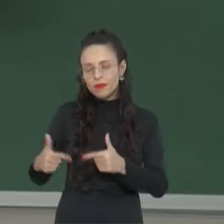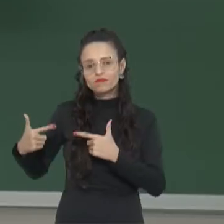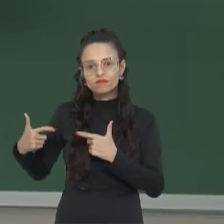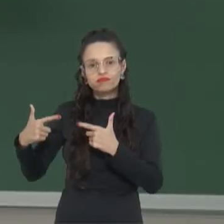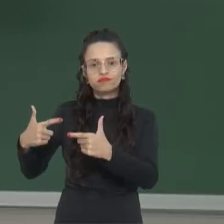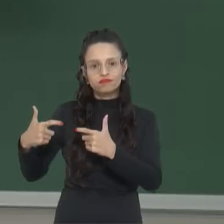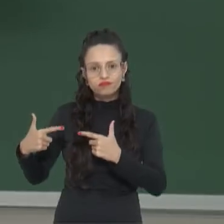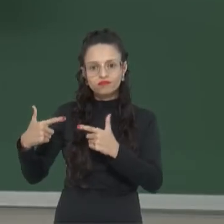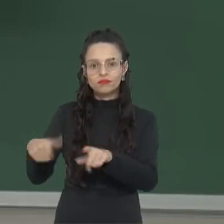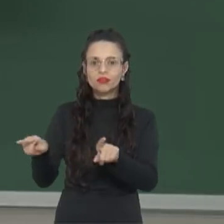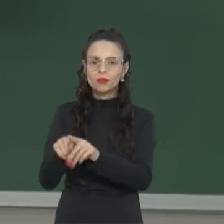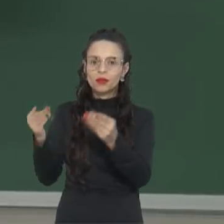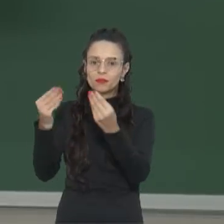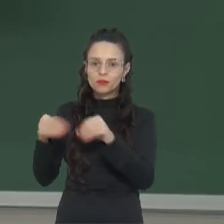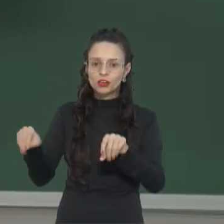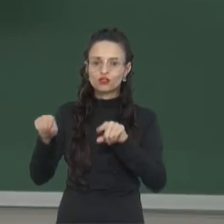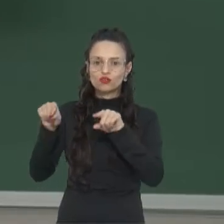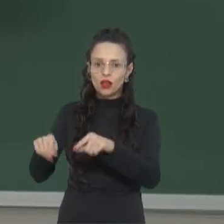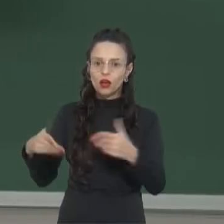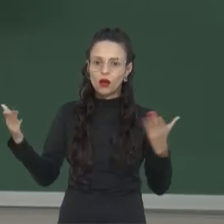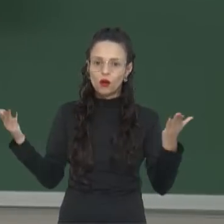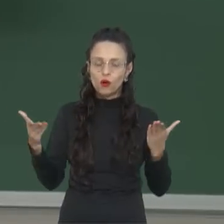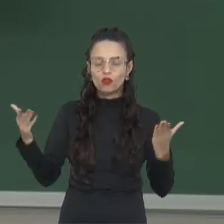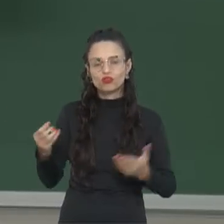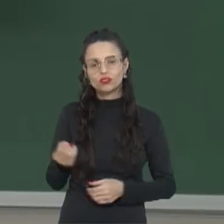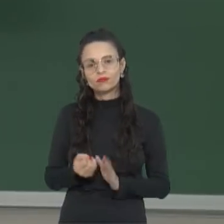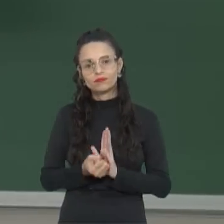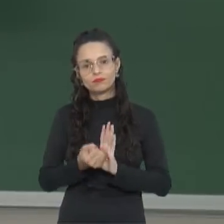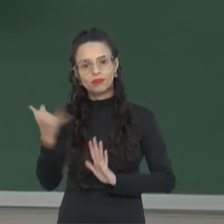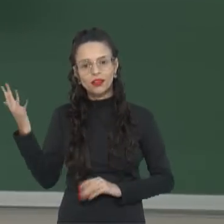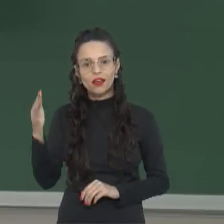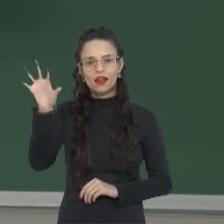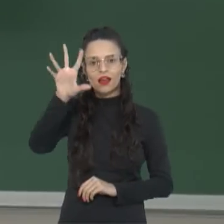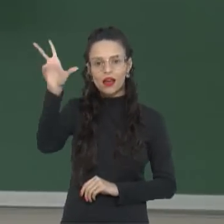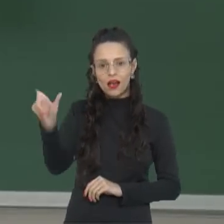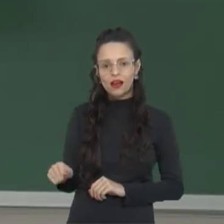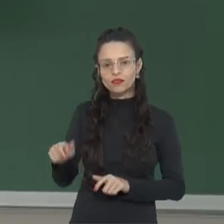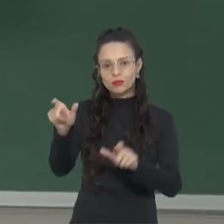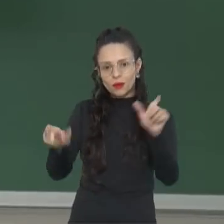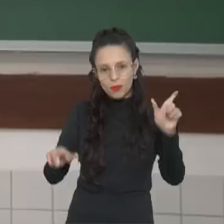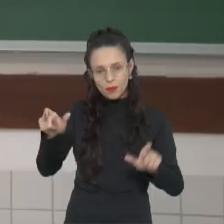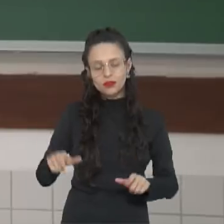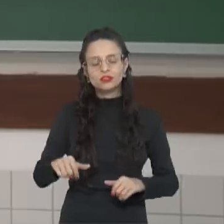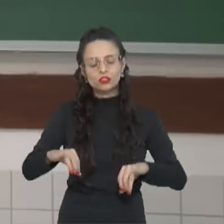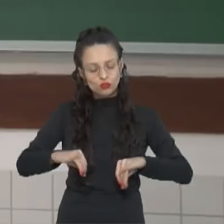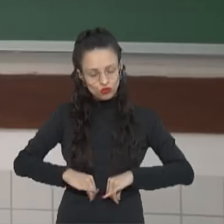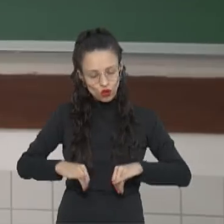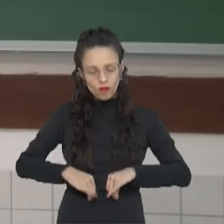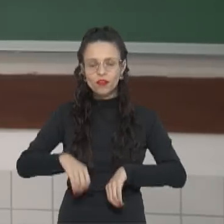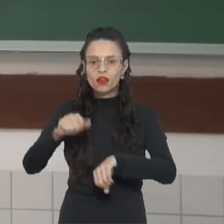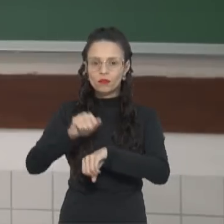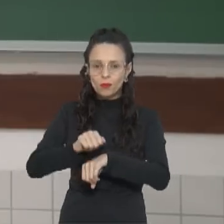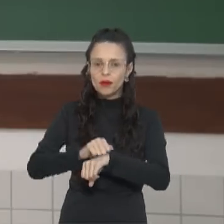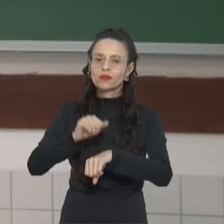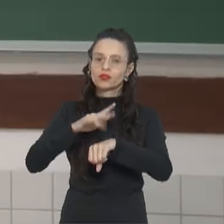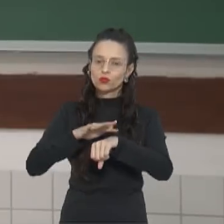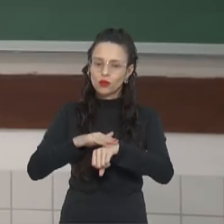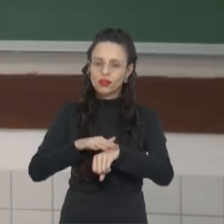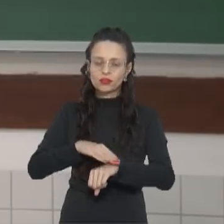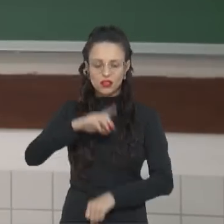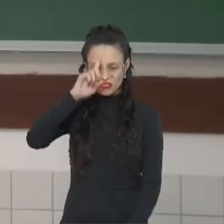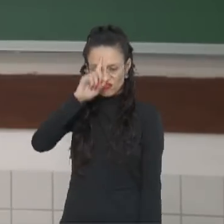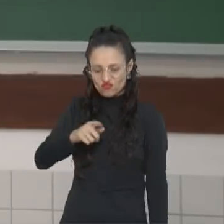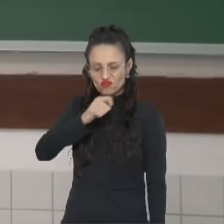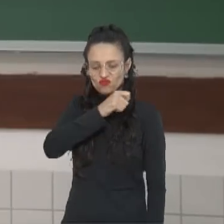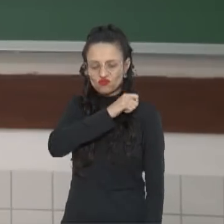população. Atualmente, milhares de africanos sofrem com ditaduras, miséria, doença. Então você tem